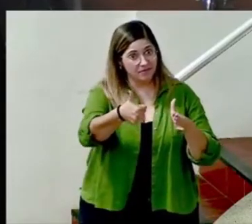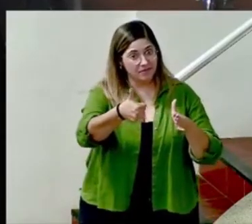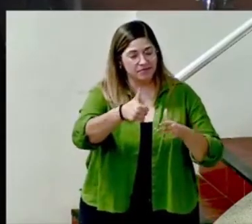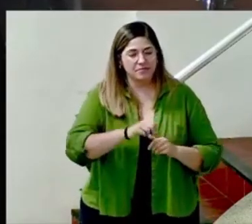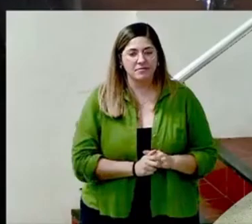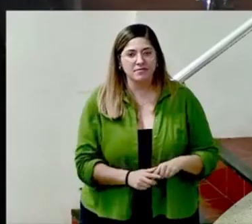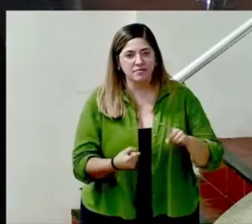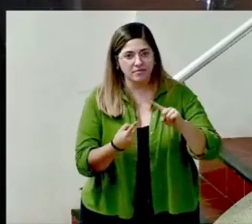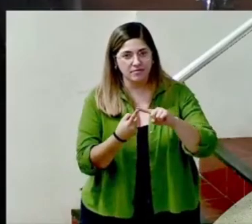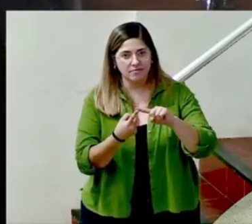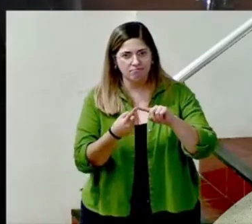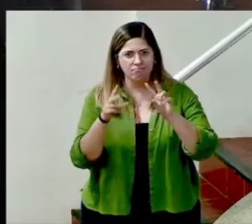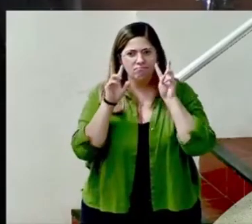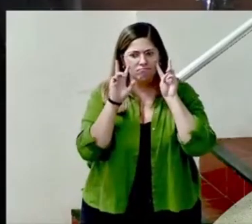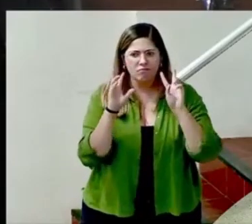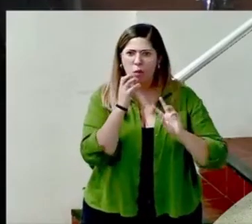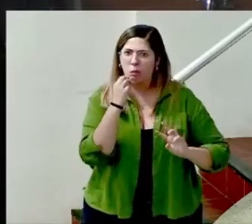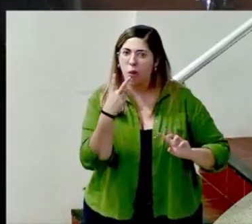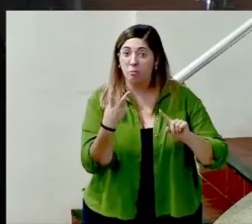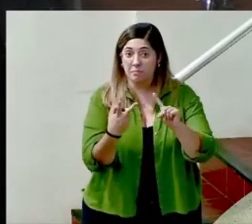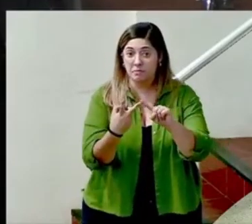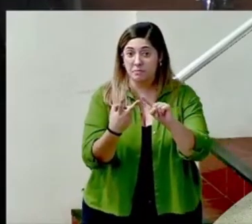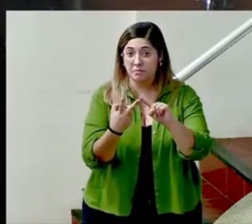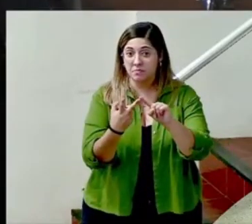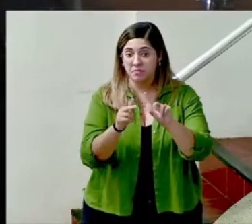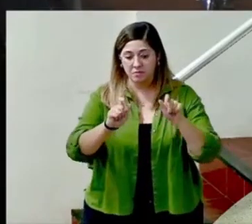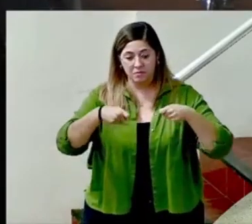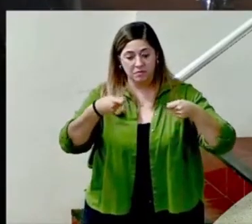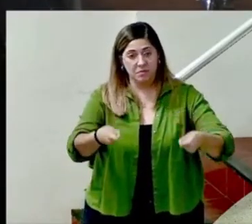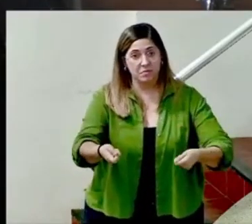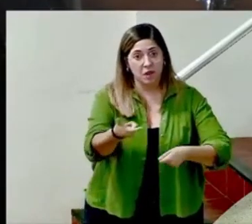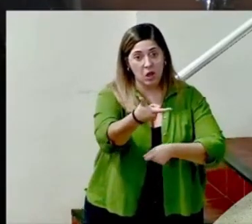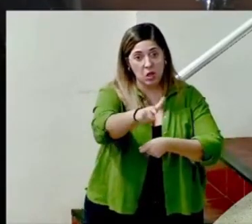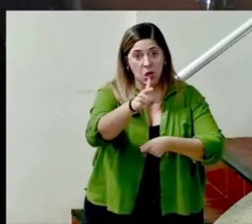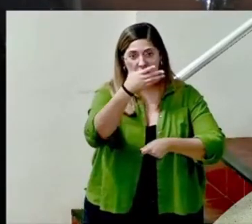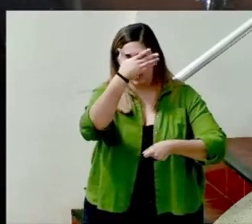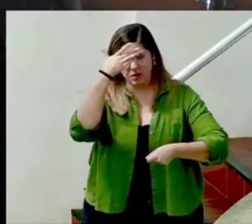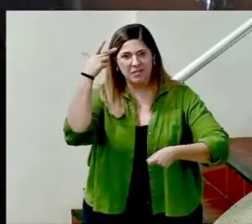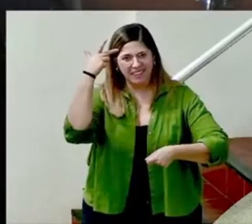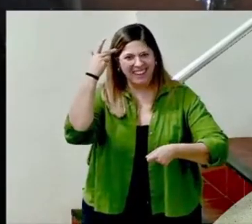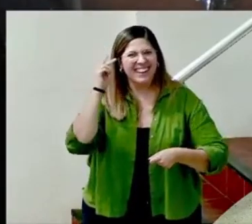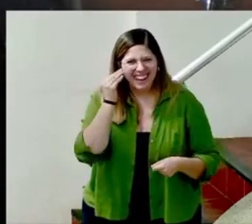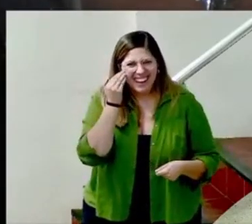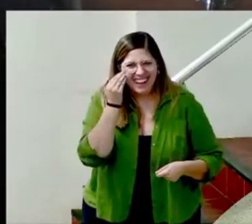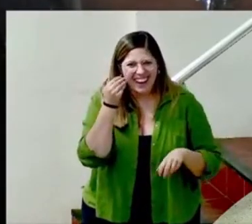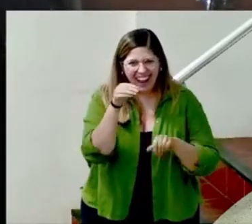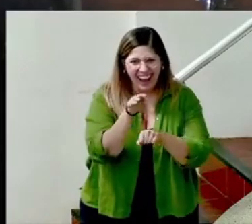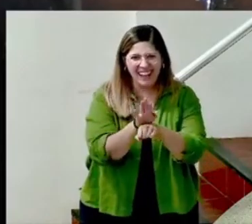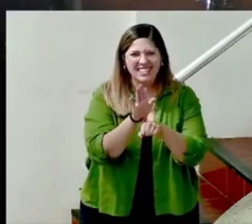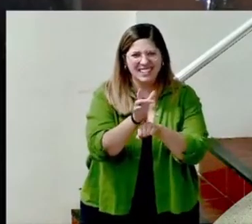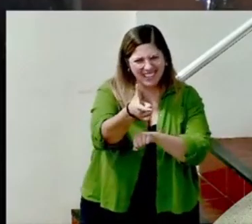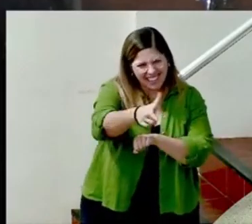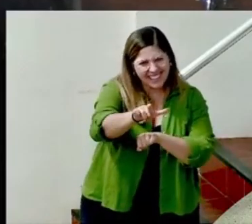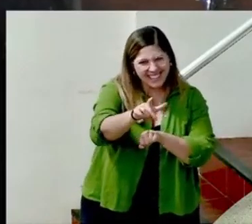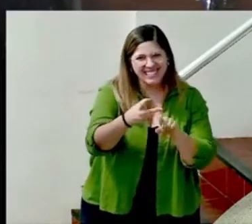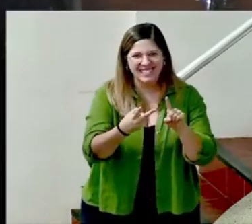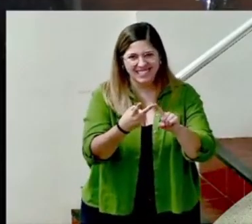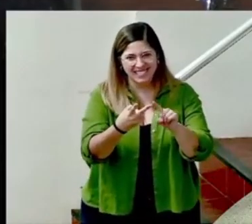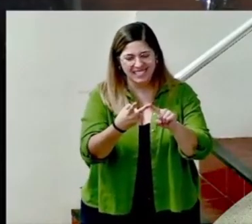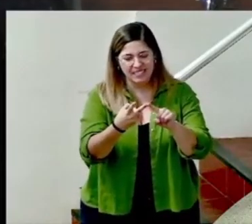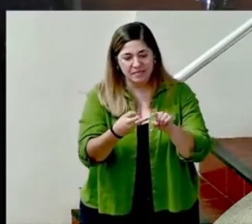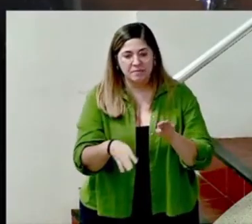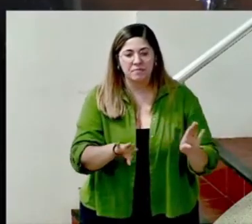Este mesmo termo é utilizado por Tiago, no capítulo 1, verso 5.